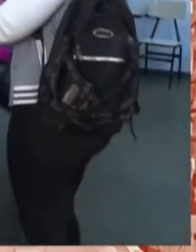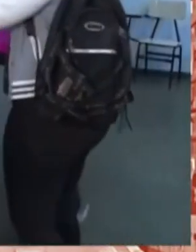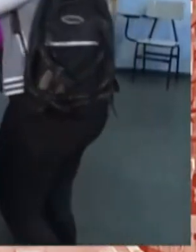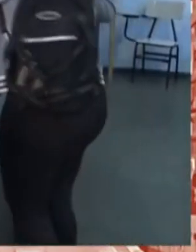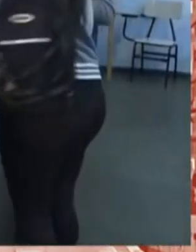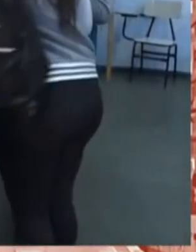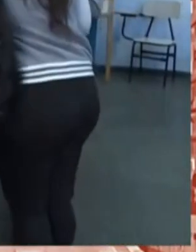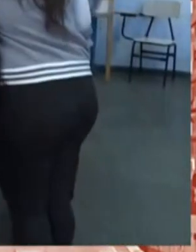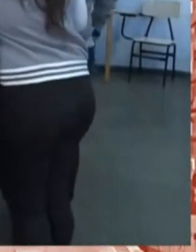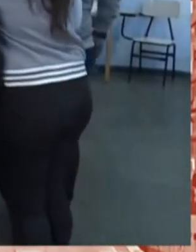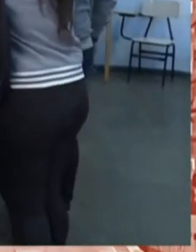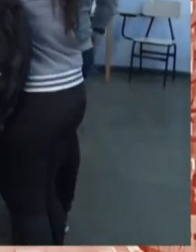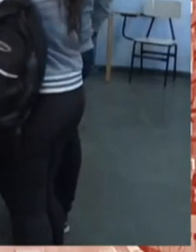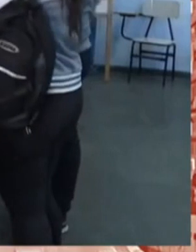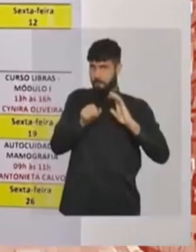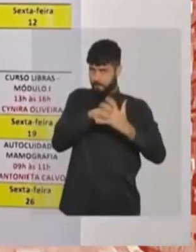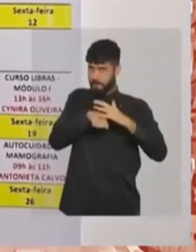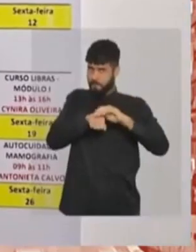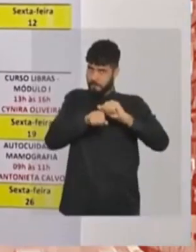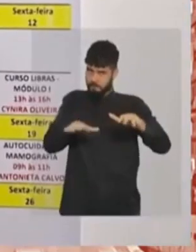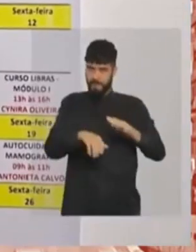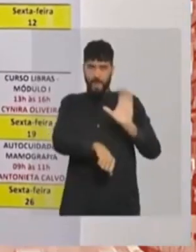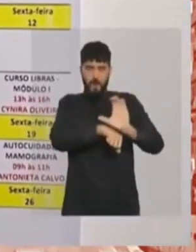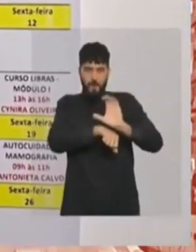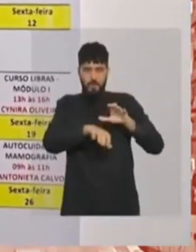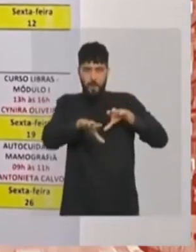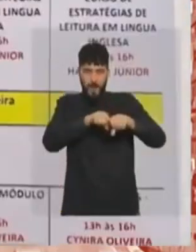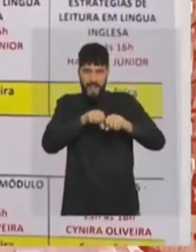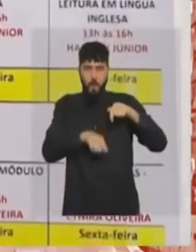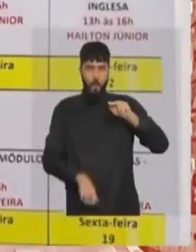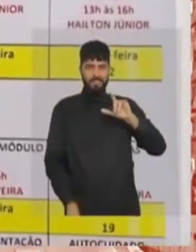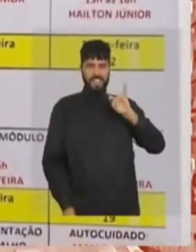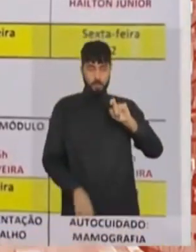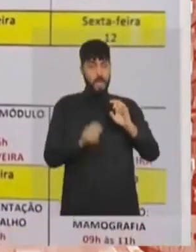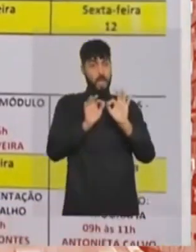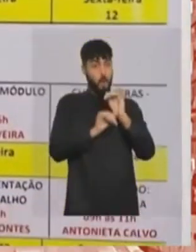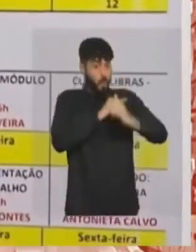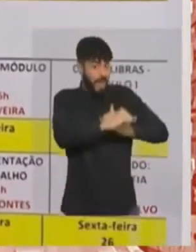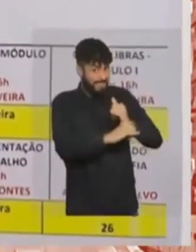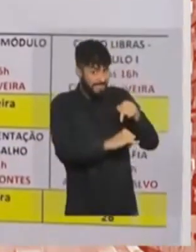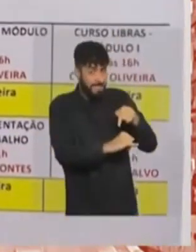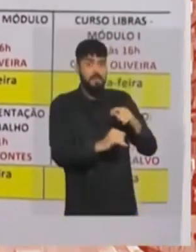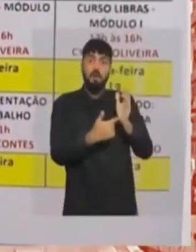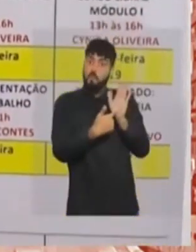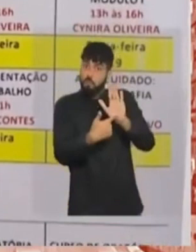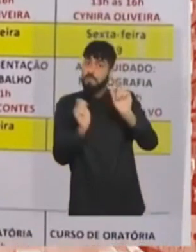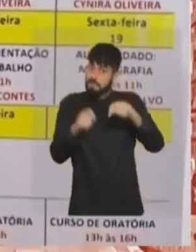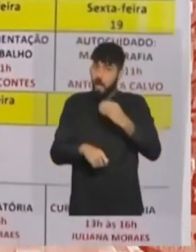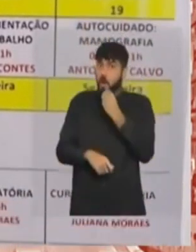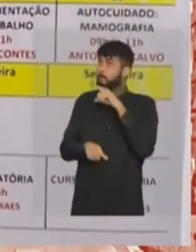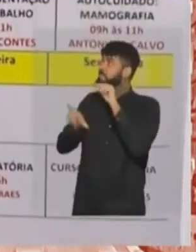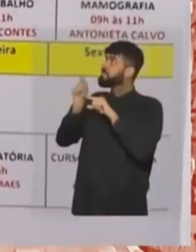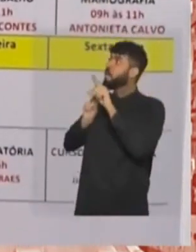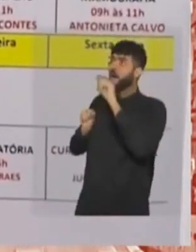a gente tem clareza porque a gente tá usando o o exemplo da Espanha que é para mostrar como você pode pegar uma mudança